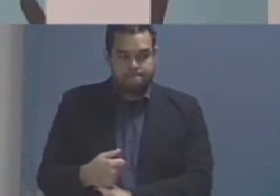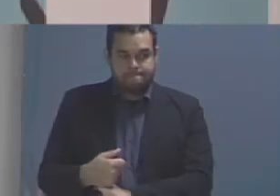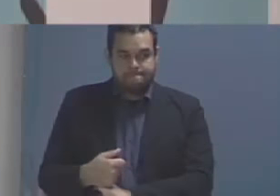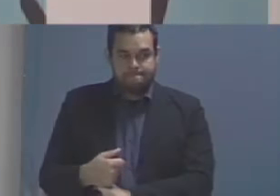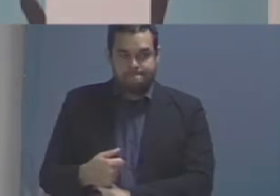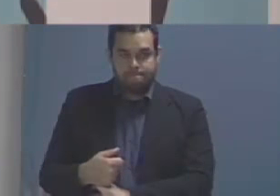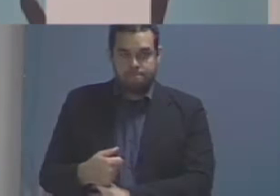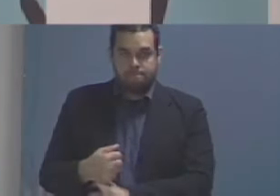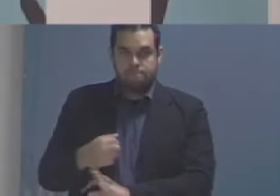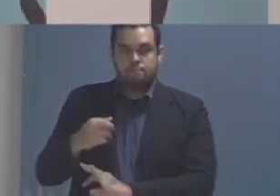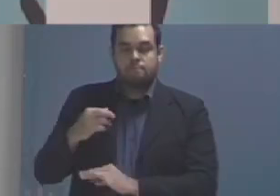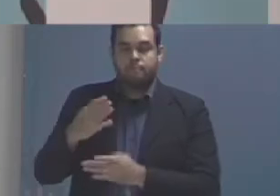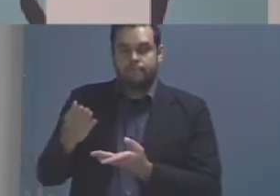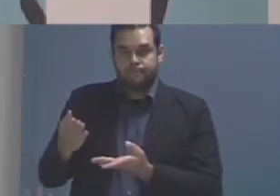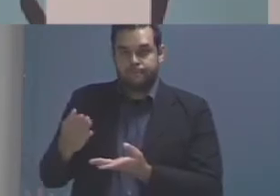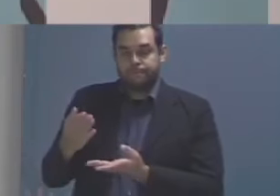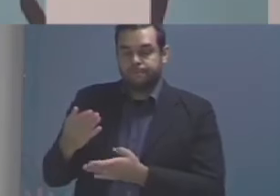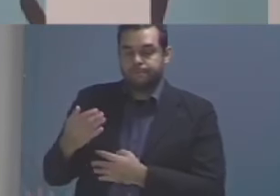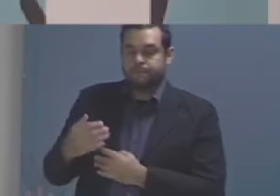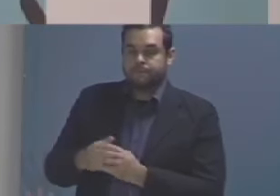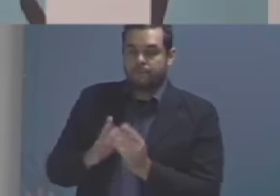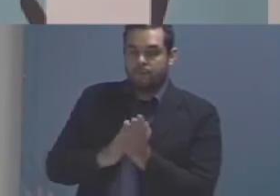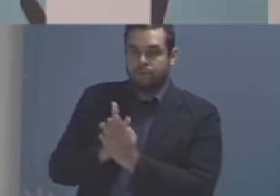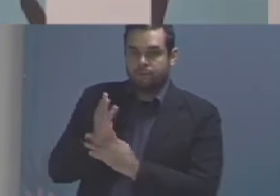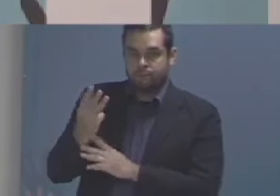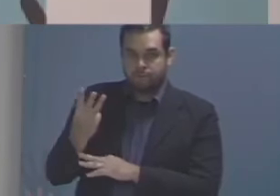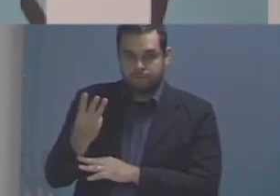Candidato Rogério Giannini, eixo 3,